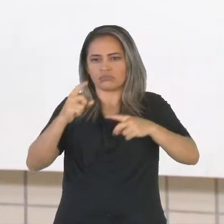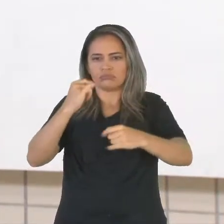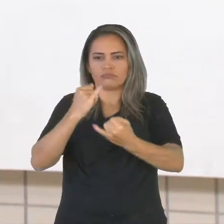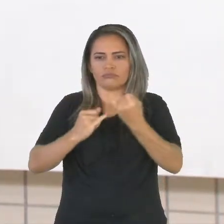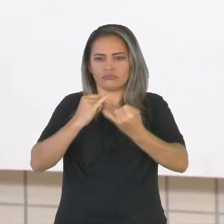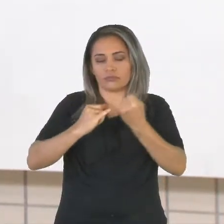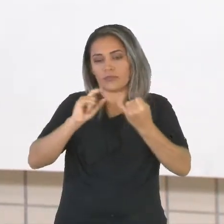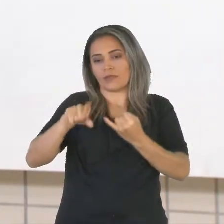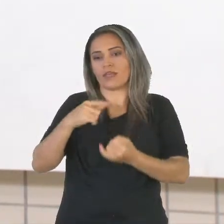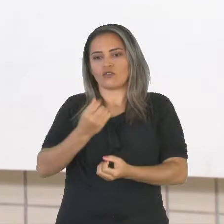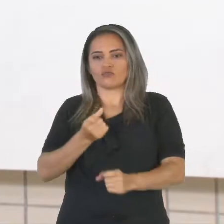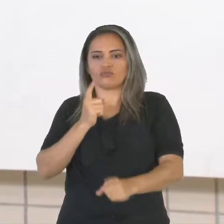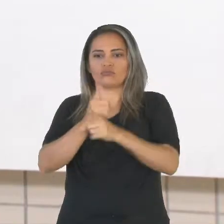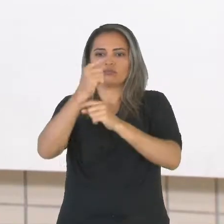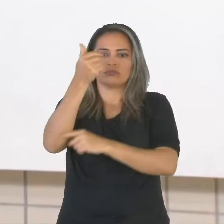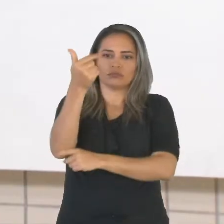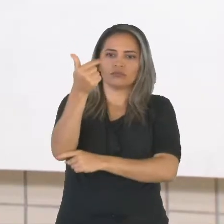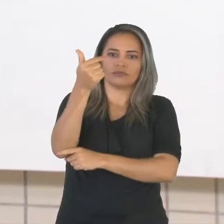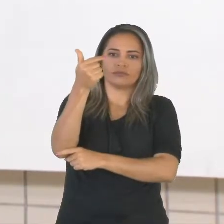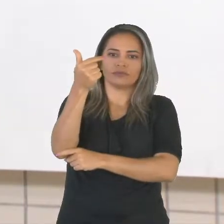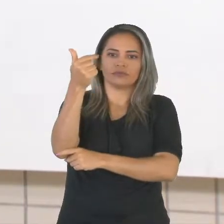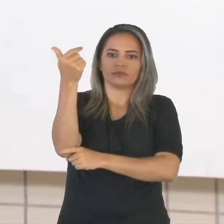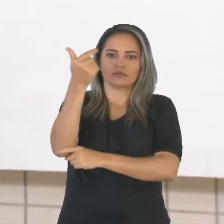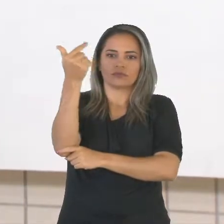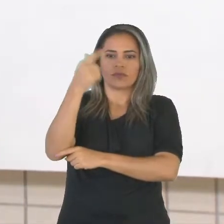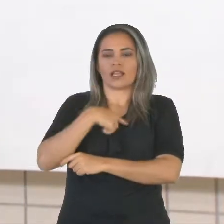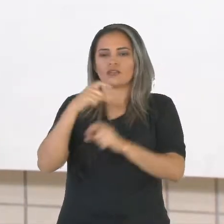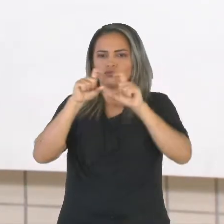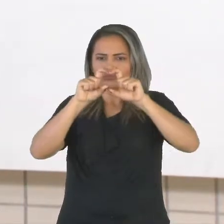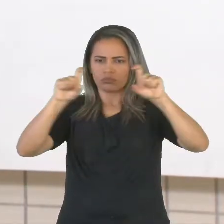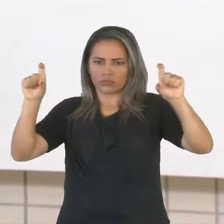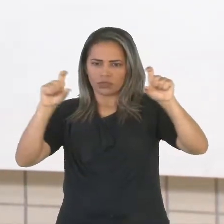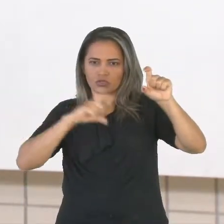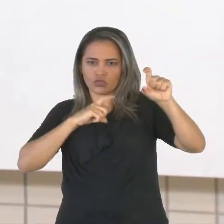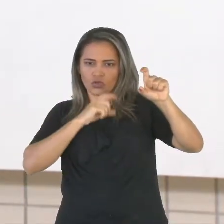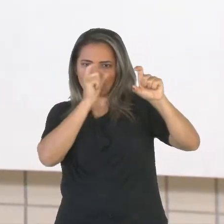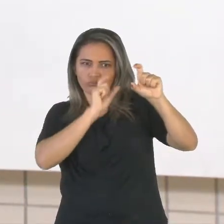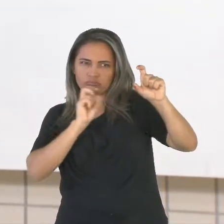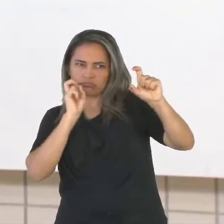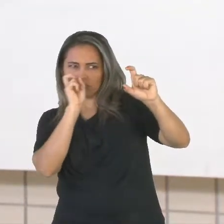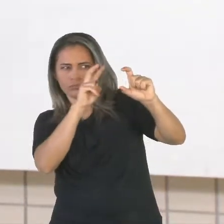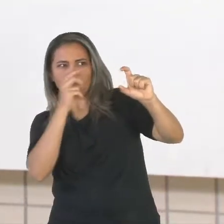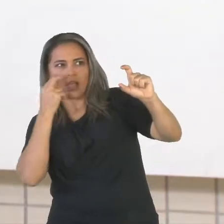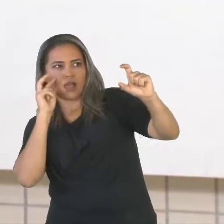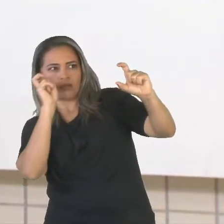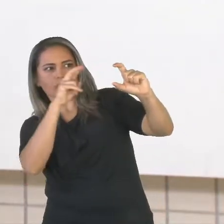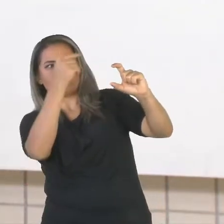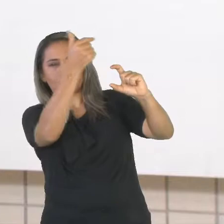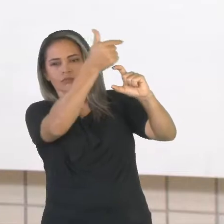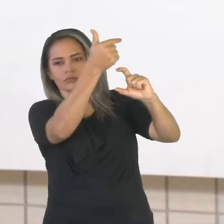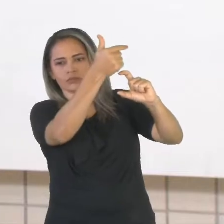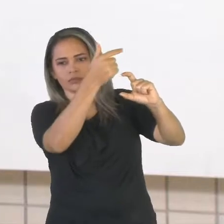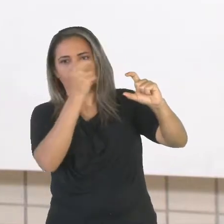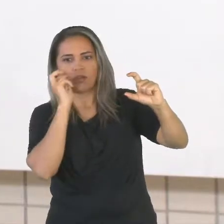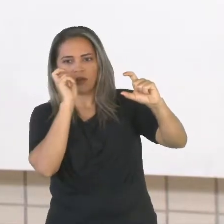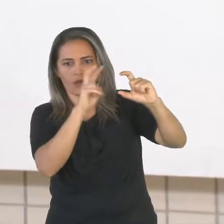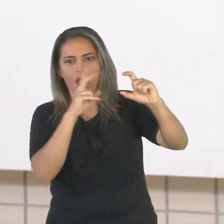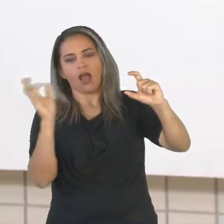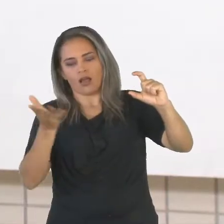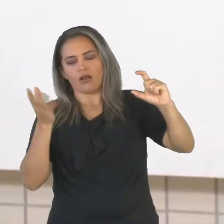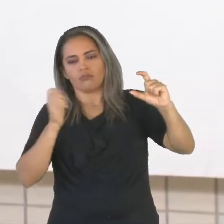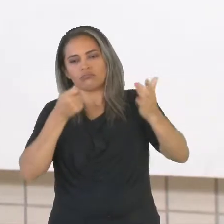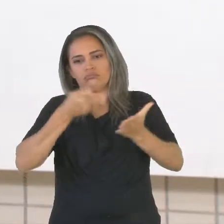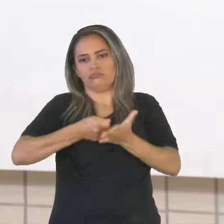2. Tudo bem? Nesse caso, como já tem só um exemplar de cada termo, então podemos garantir que